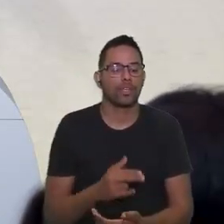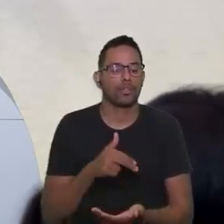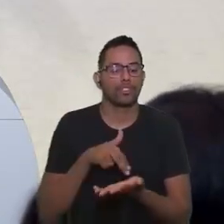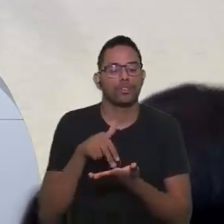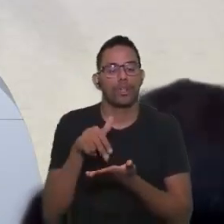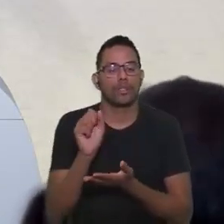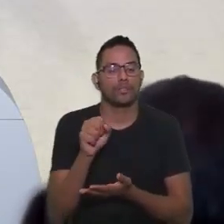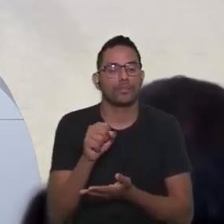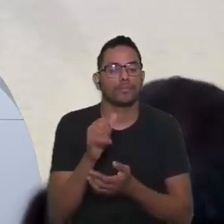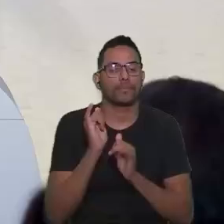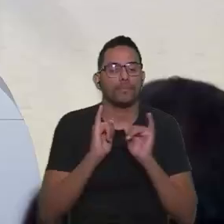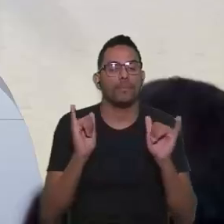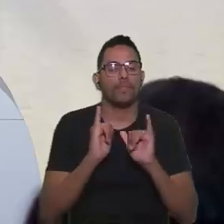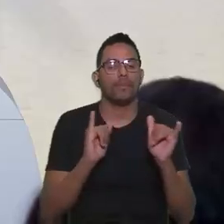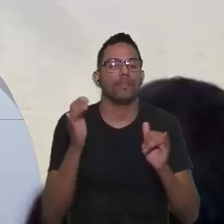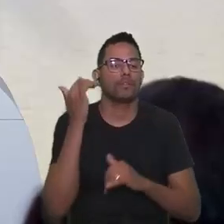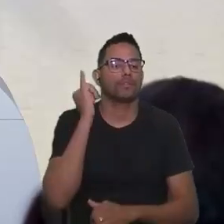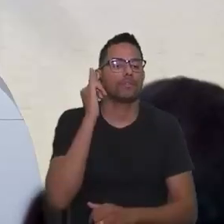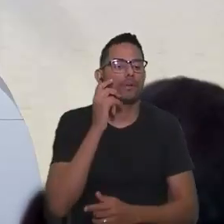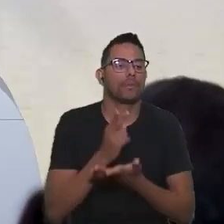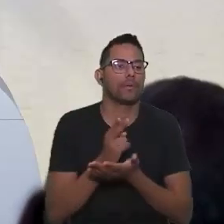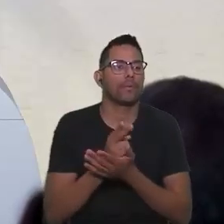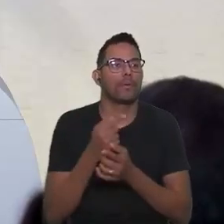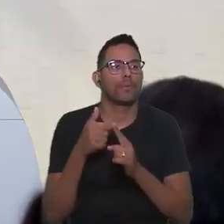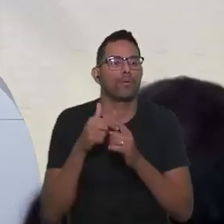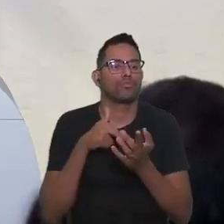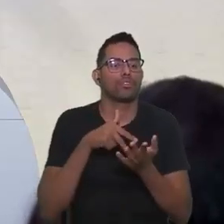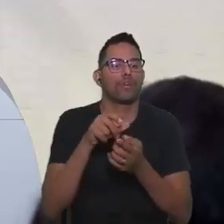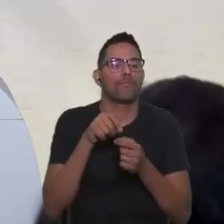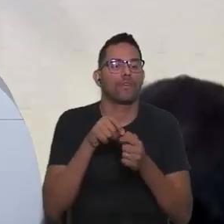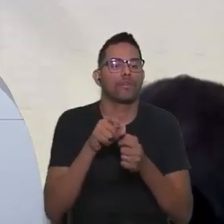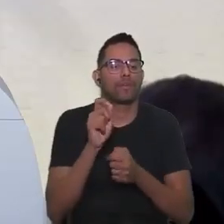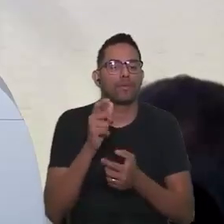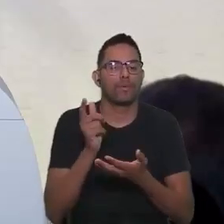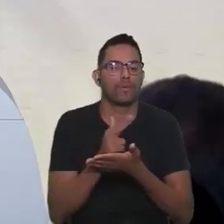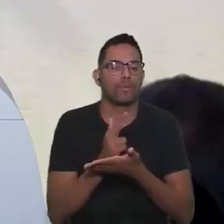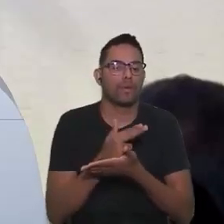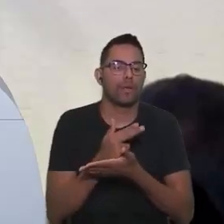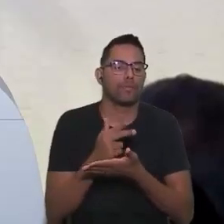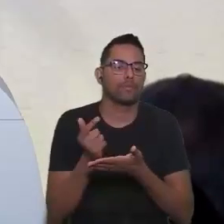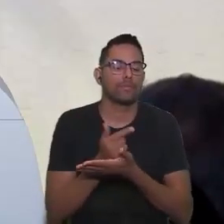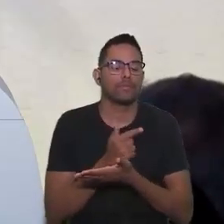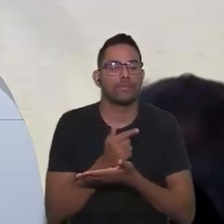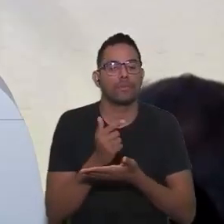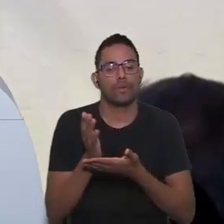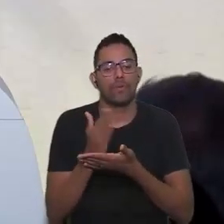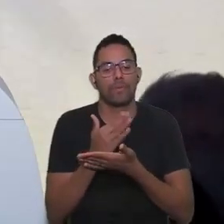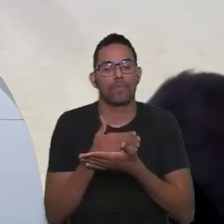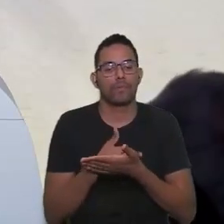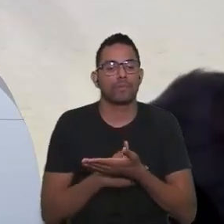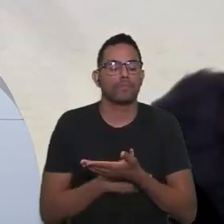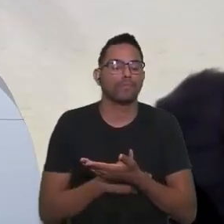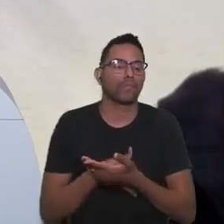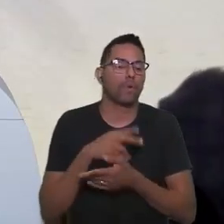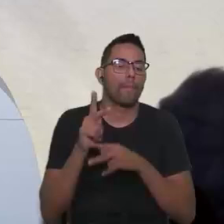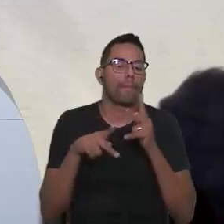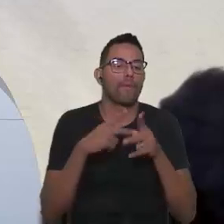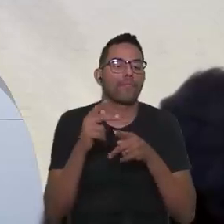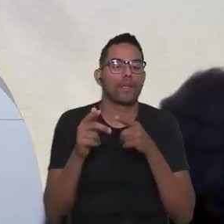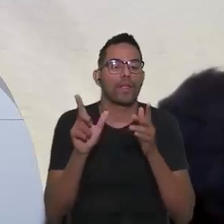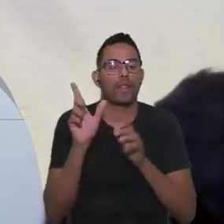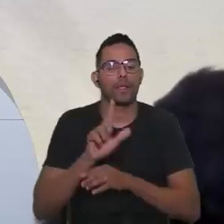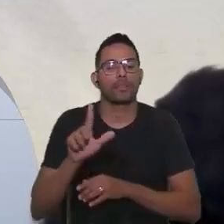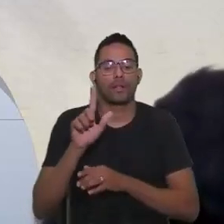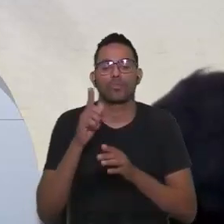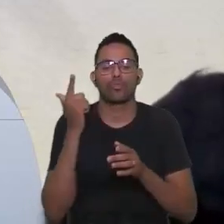desfilar, assim, contando essa história ali, porque o desfile ele fez com que o livro atingisse um público que a literatura